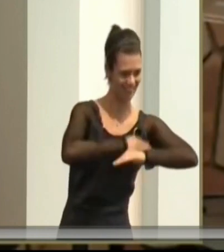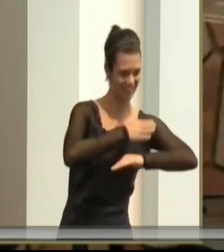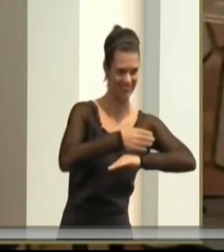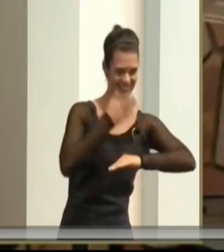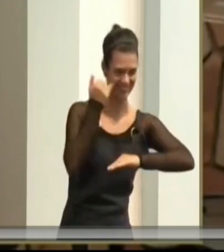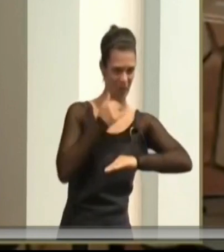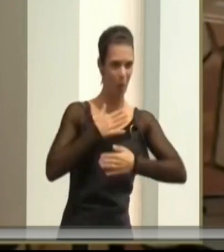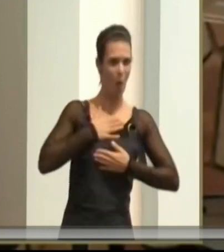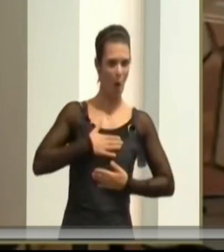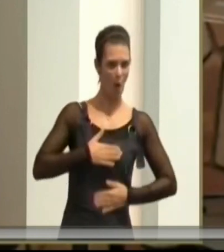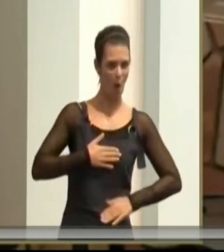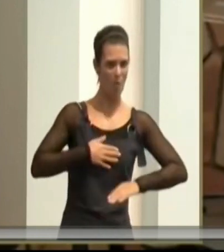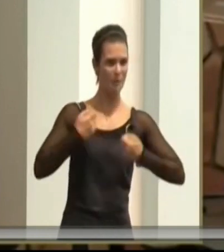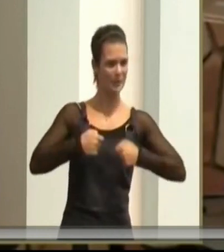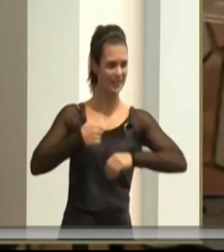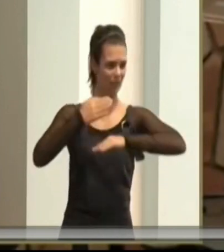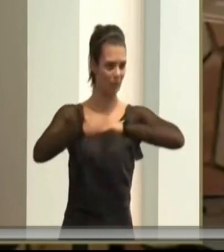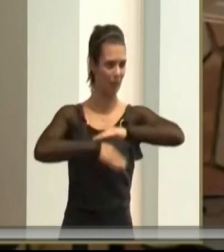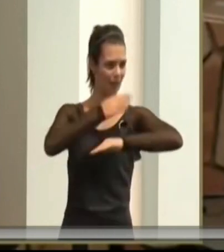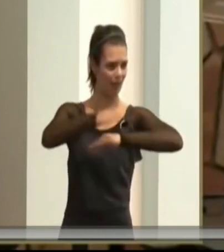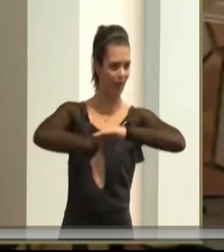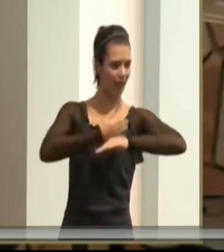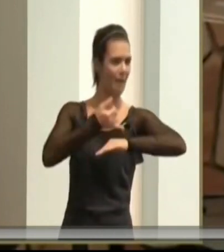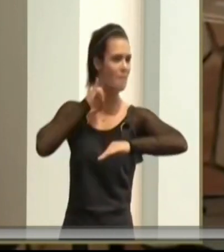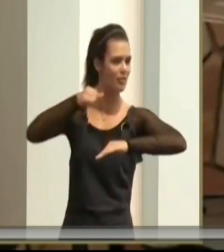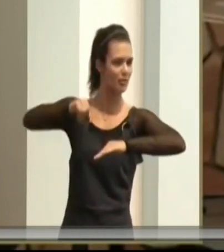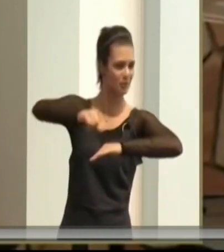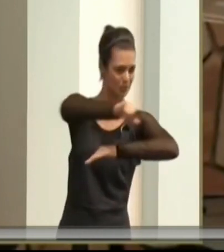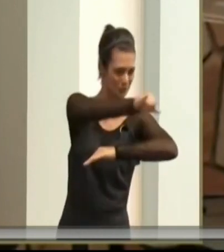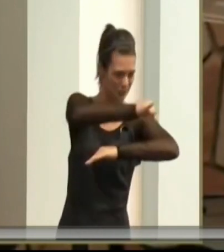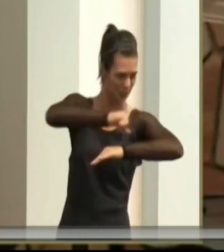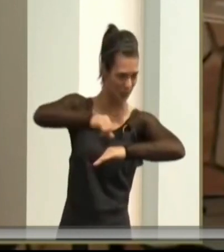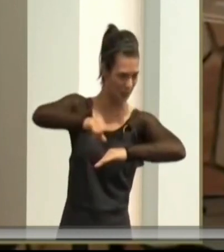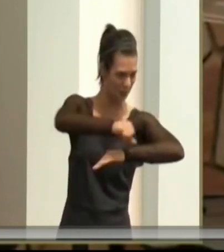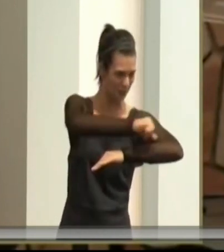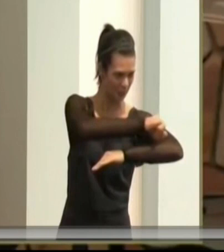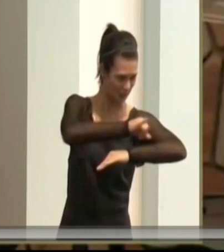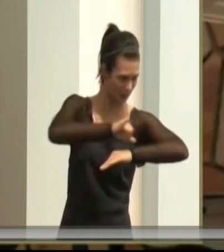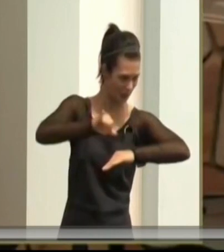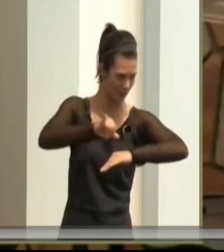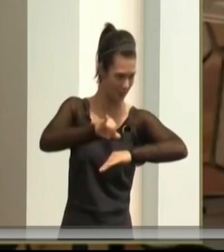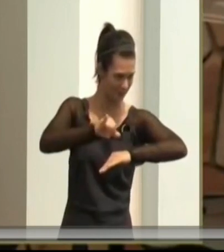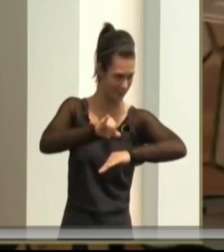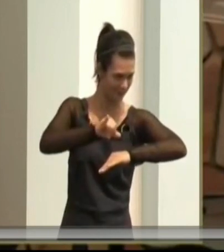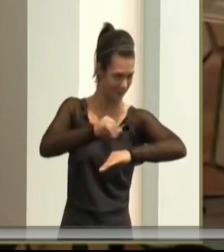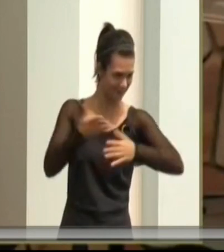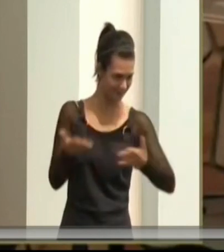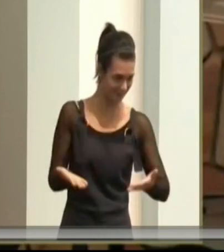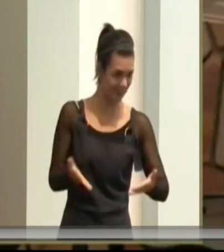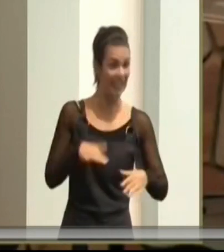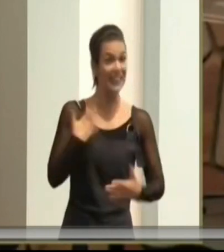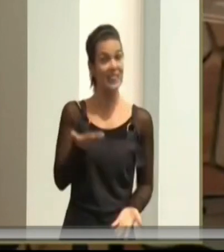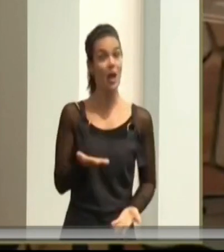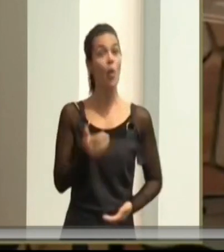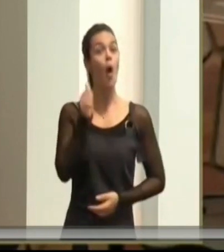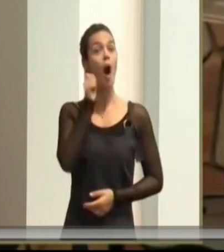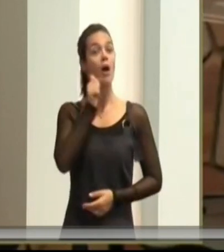lei, e não restava outro dia a não ser aquela manhã de domingo. Tomadas de ansiedade